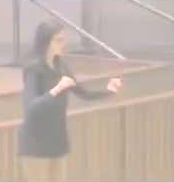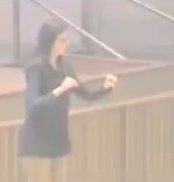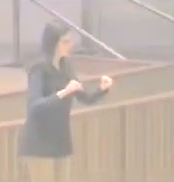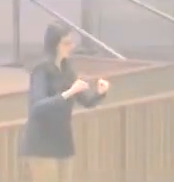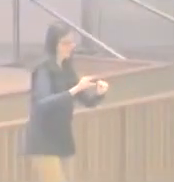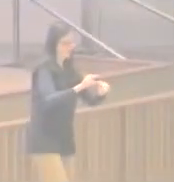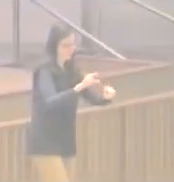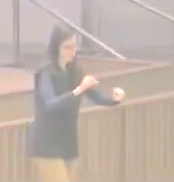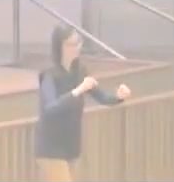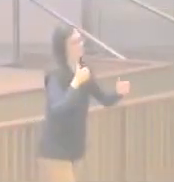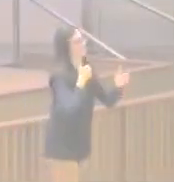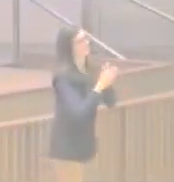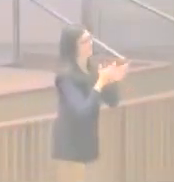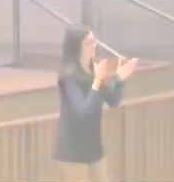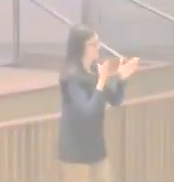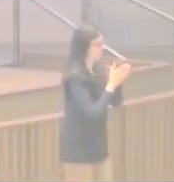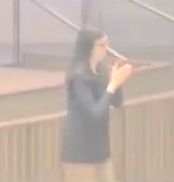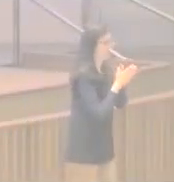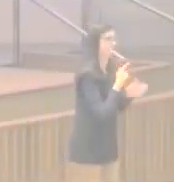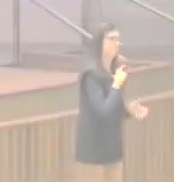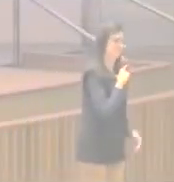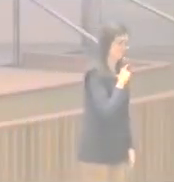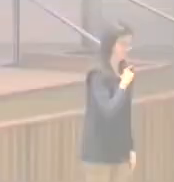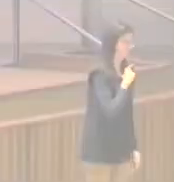têm consequências.